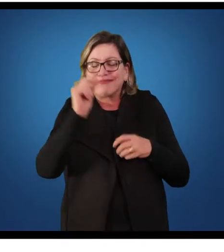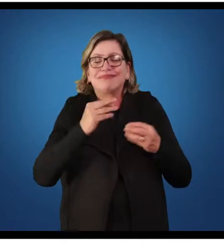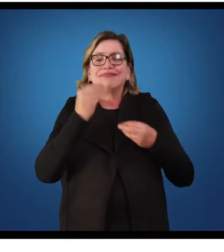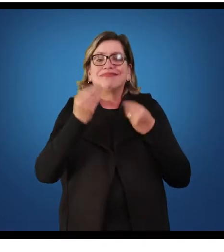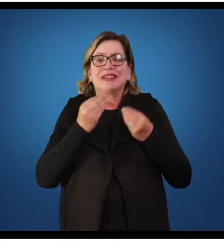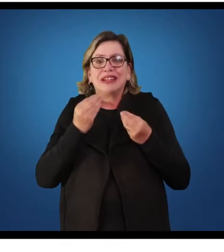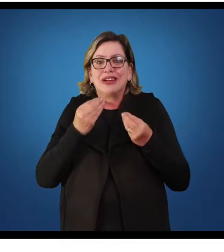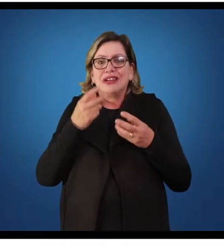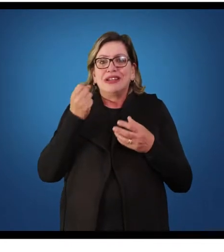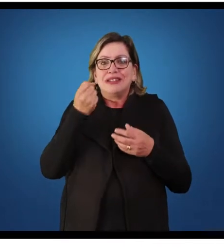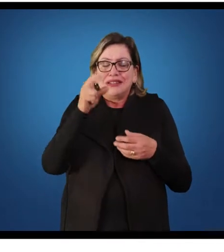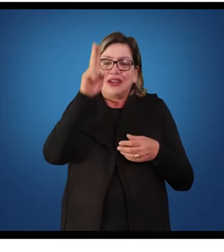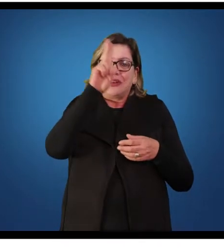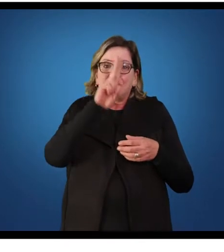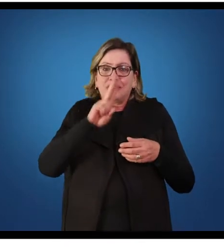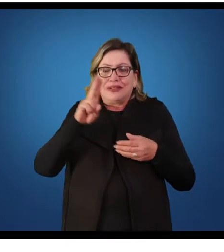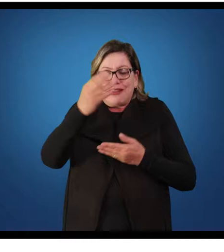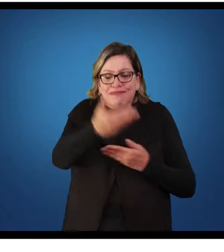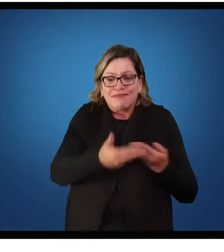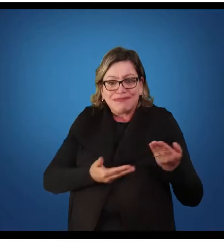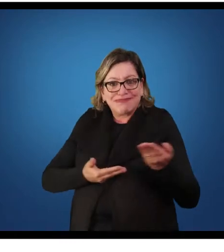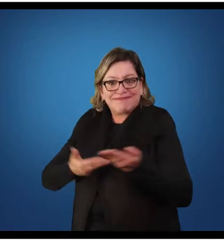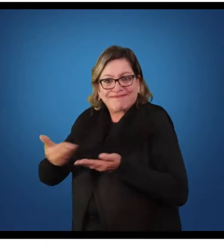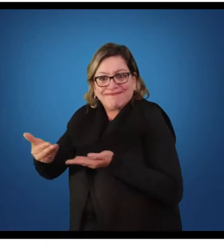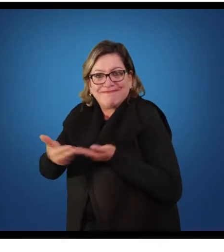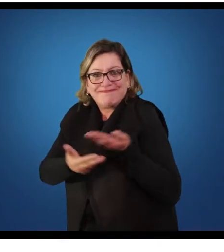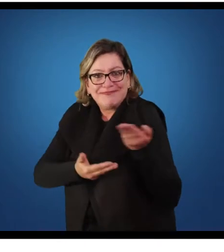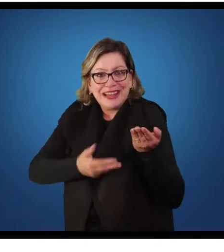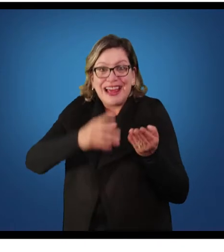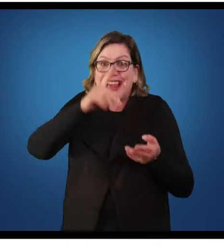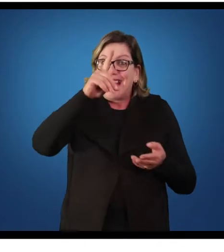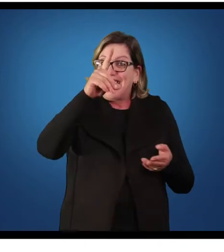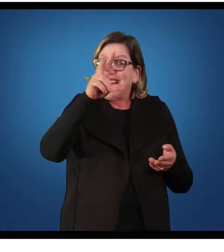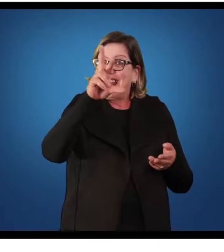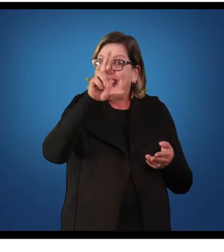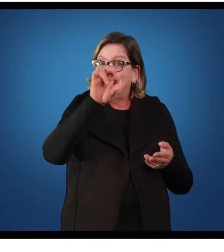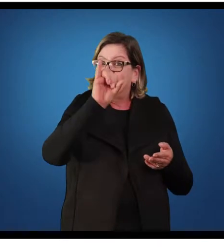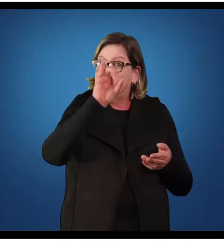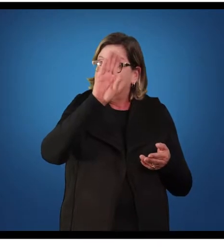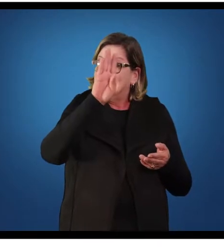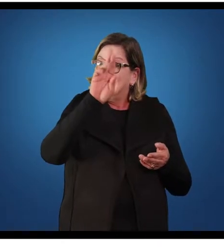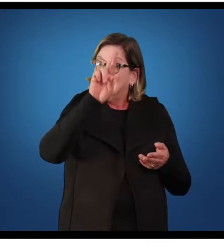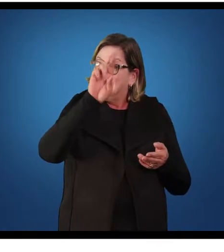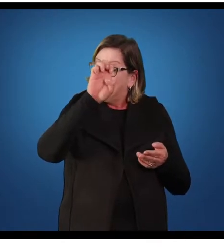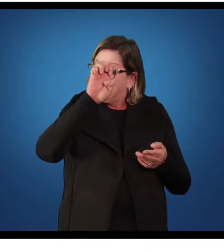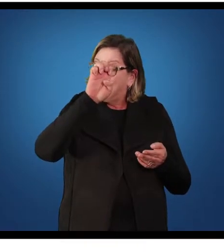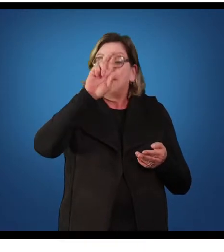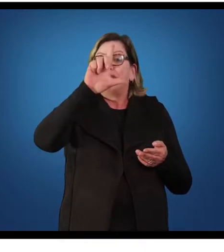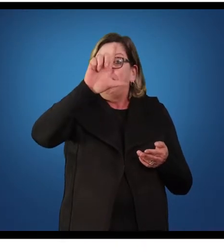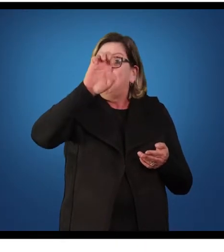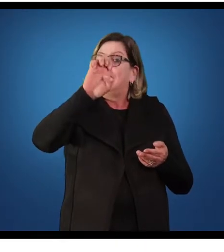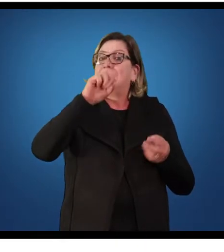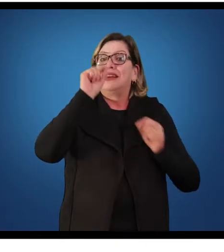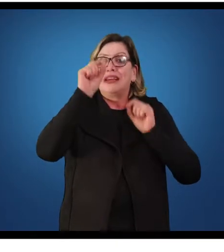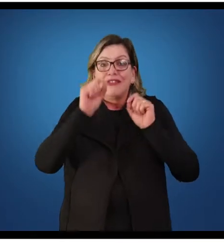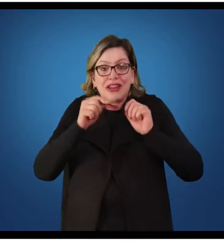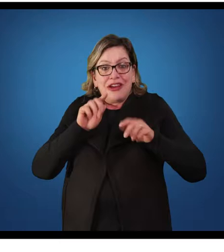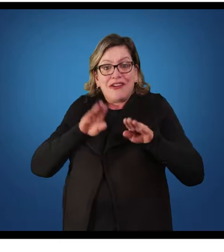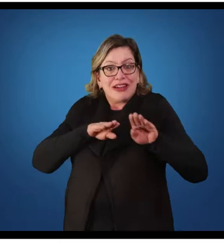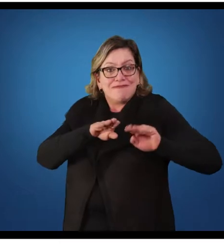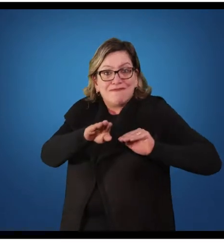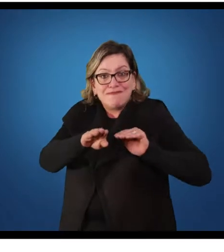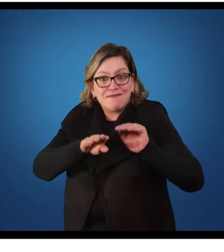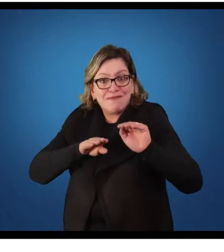Então, utilizando o drible, que é o fundamento que nos permite a